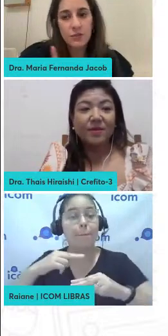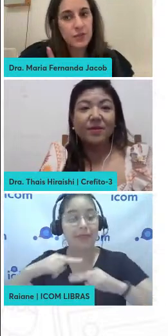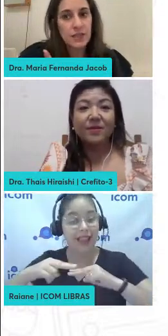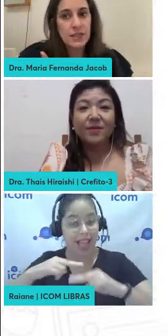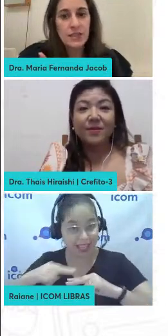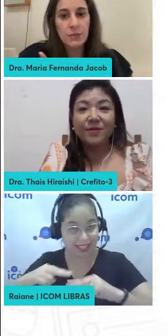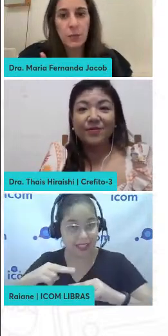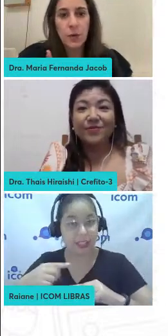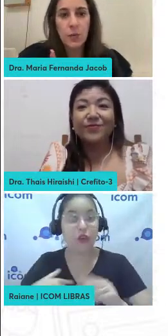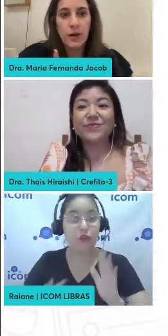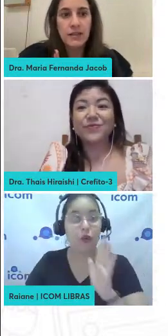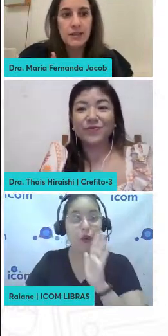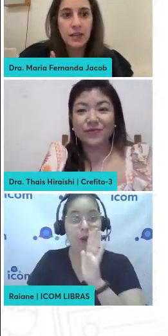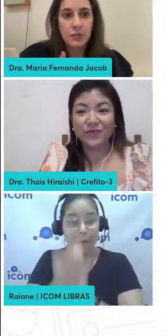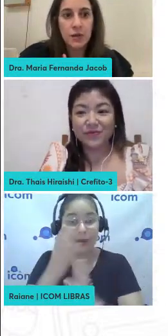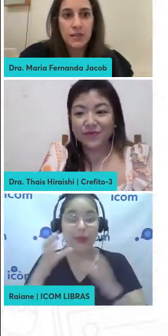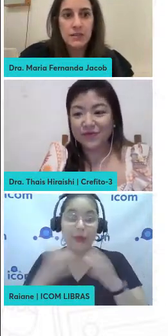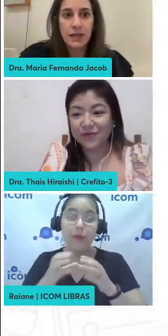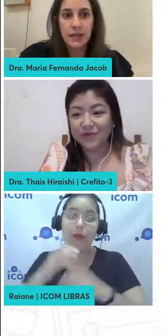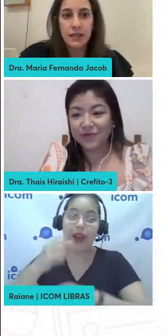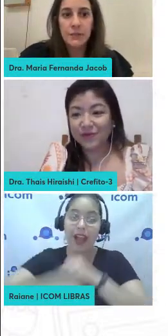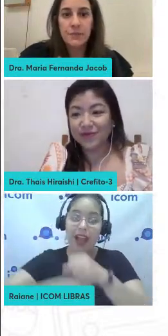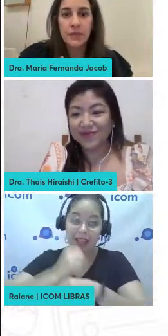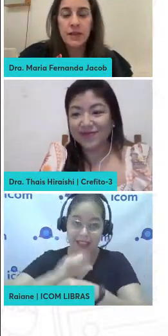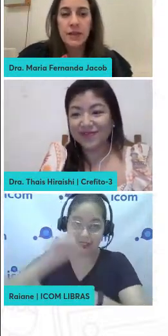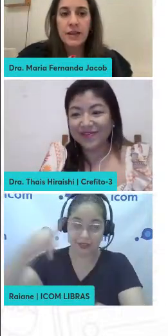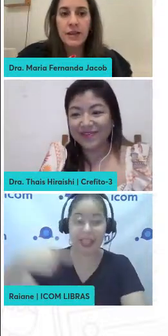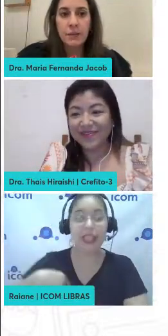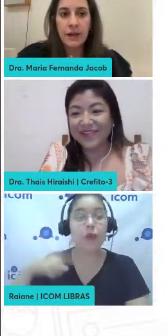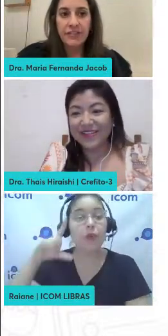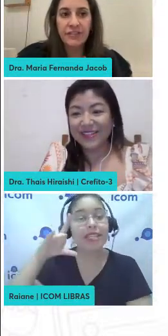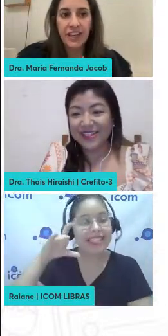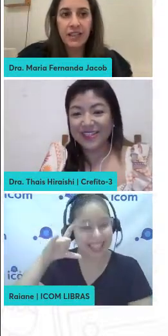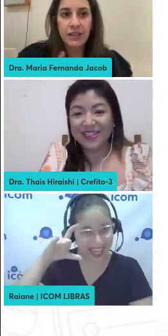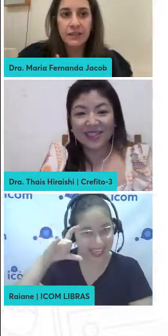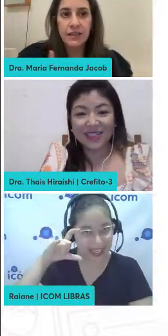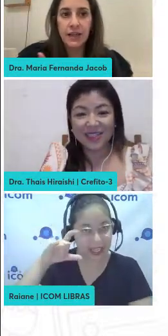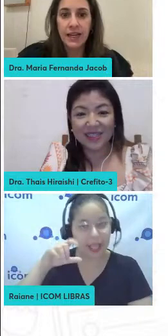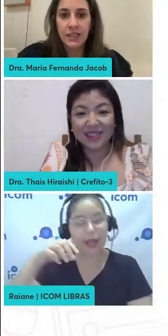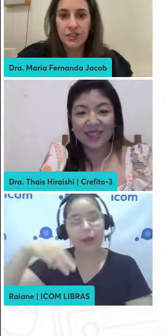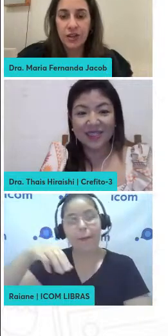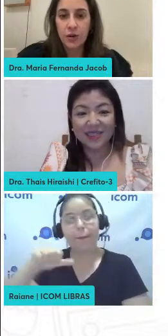Então, se você quiser saber um pouco mais, tem no meu Instagram, que é